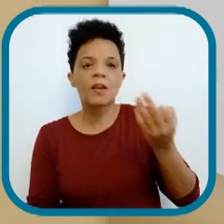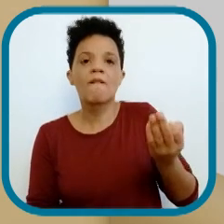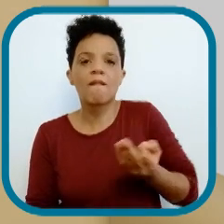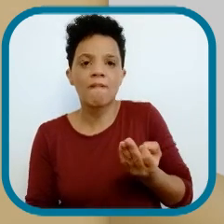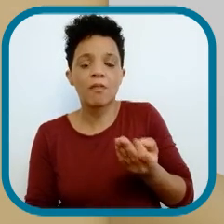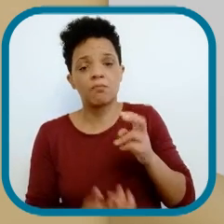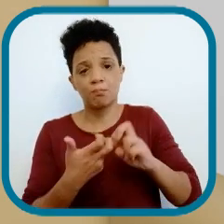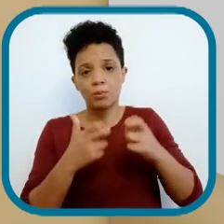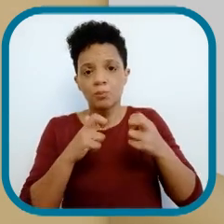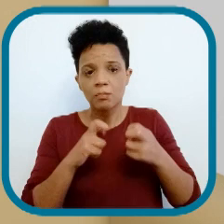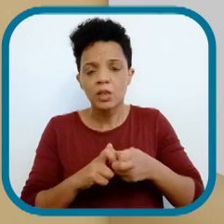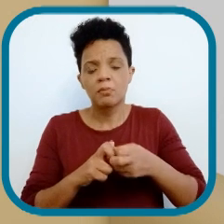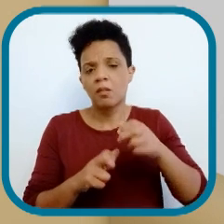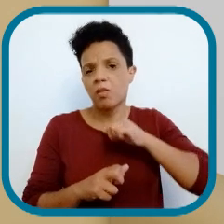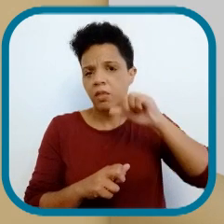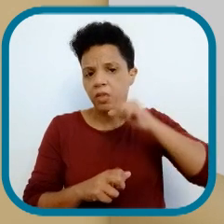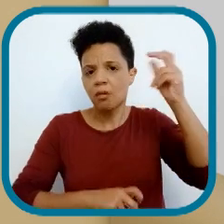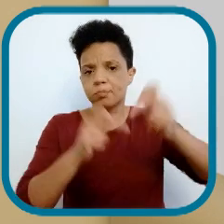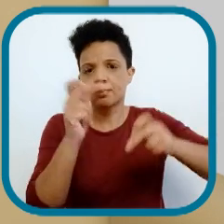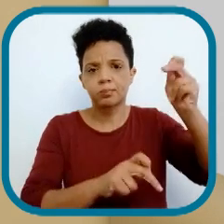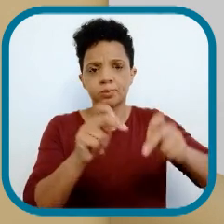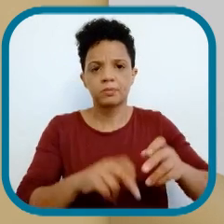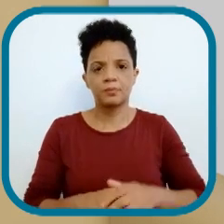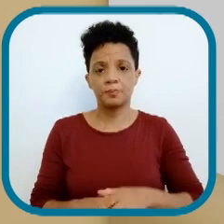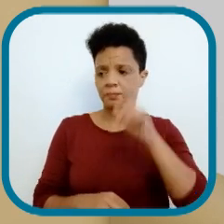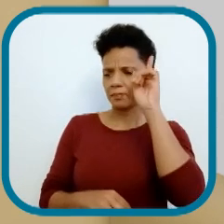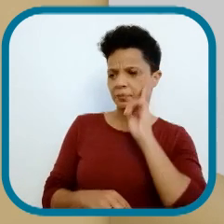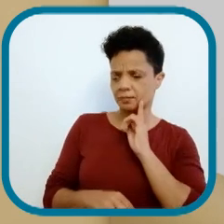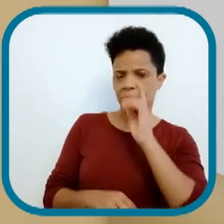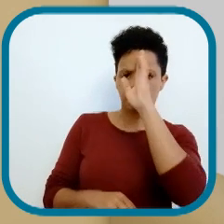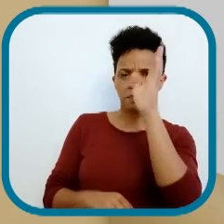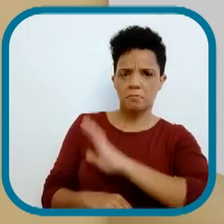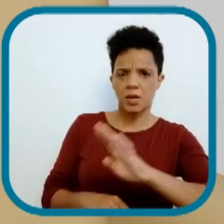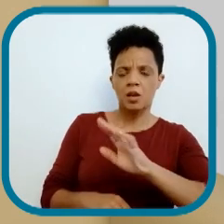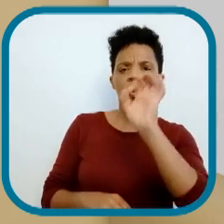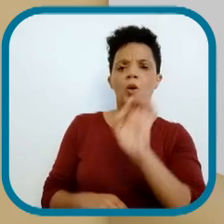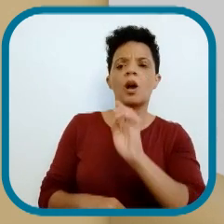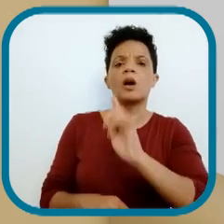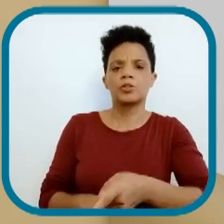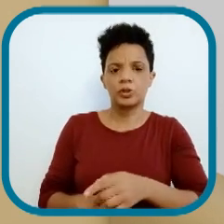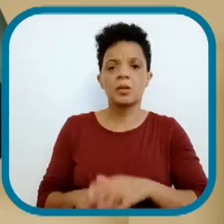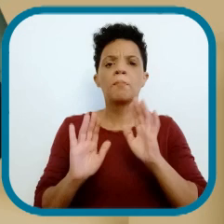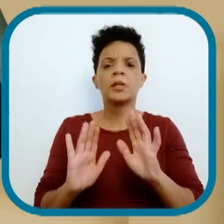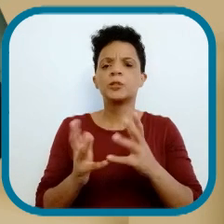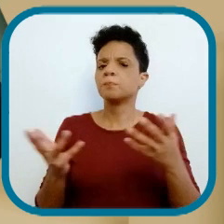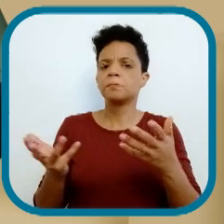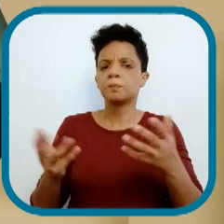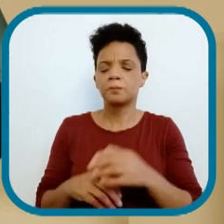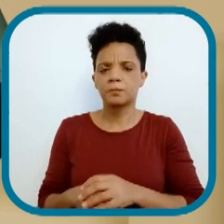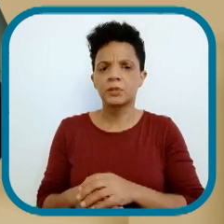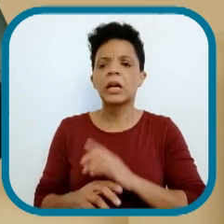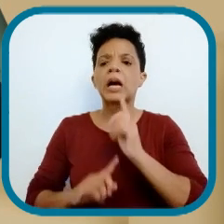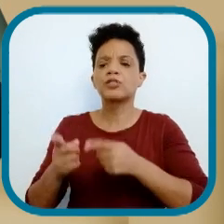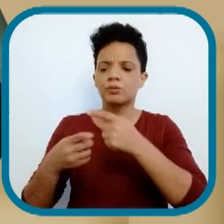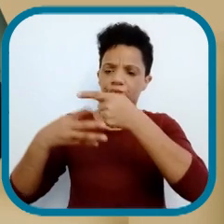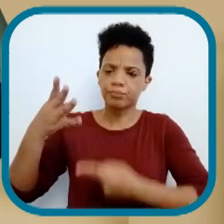que, infelizmente, este é um problema muito frequente. Luana já sabe o que são as cotas, mas